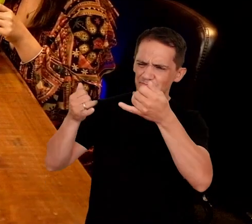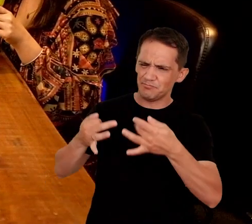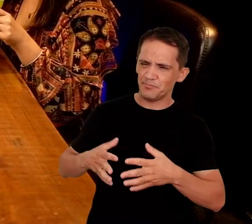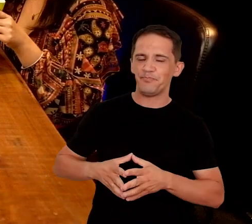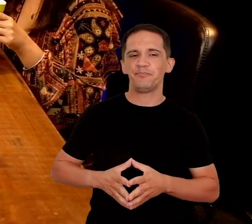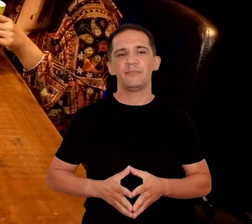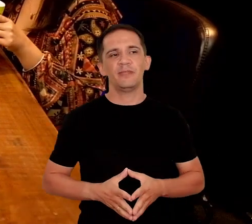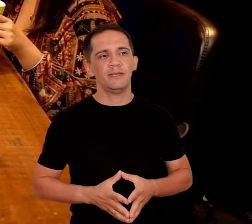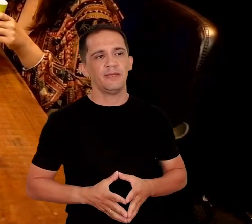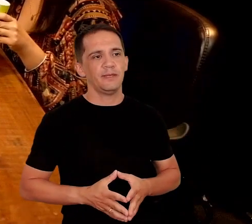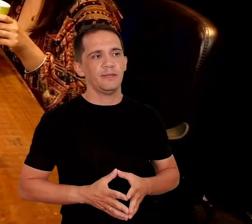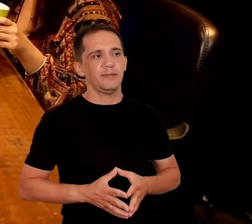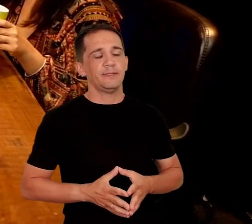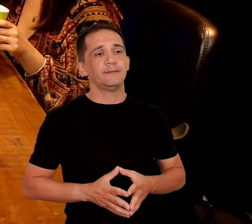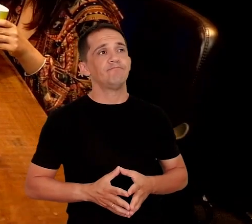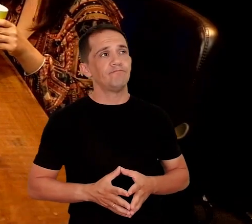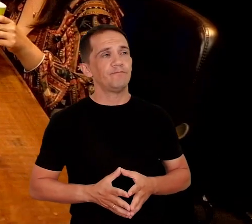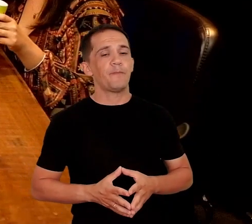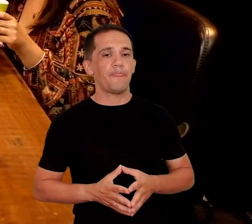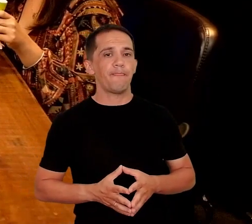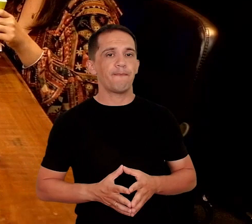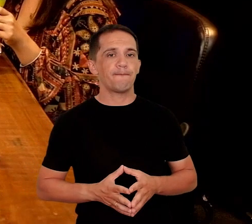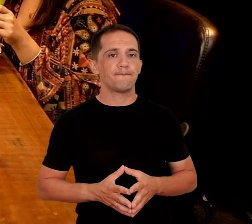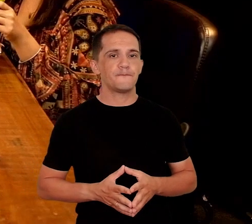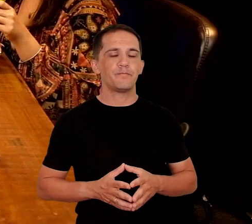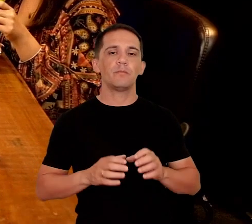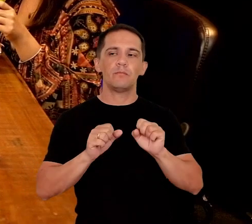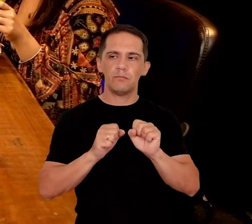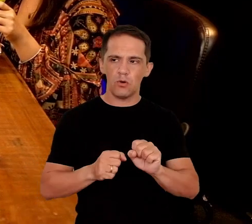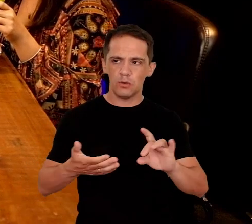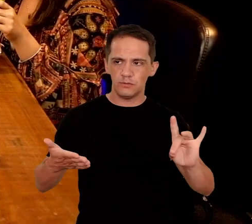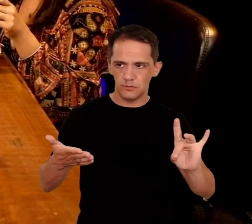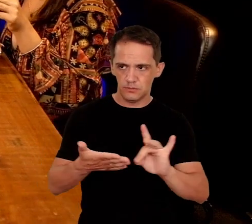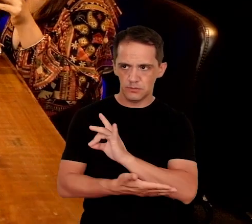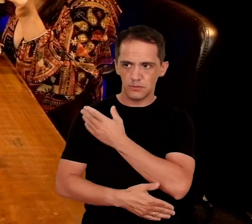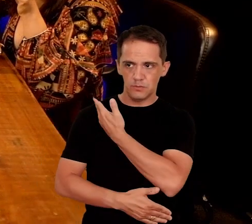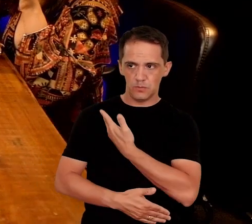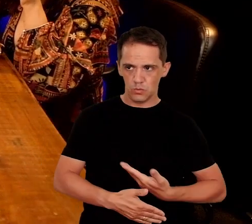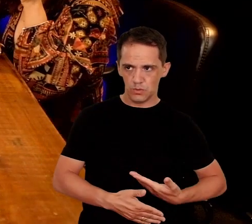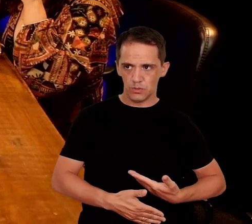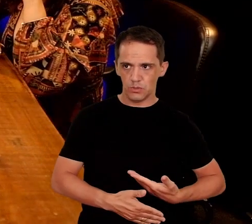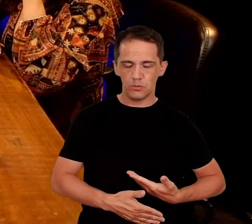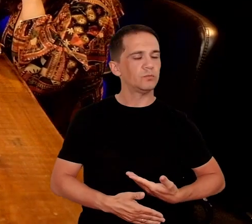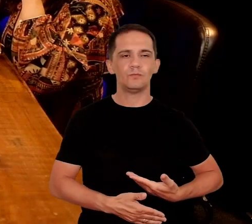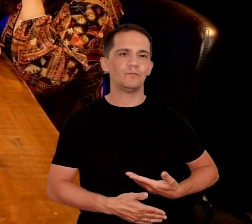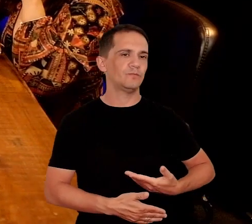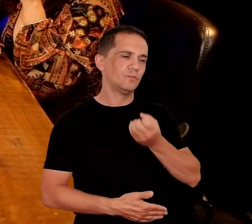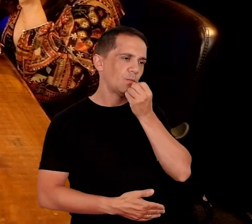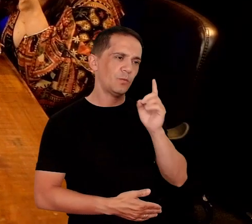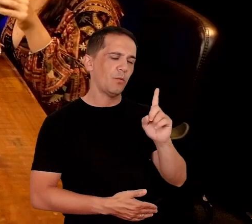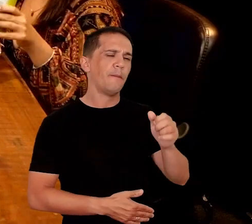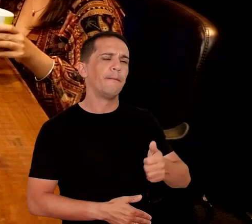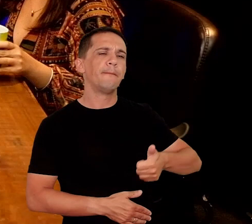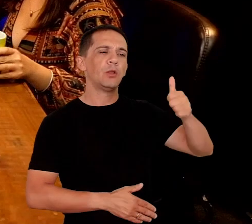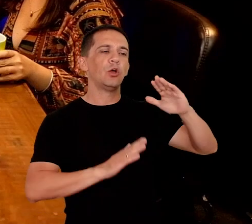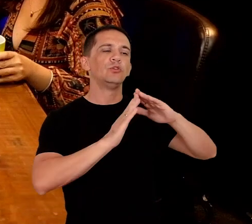assim. Né? Pode se Tem que matricular ser. numa escola pública Exato. normal. Não. Ah, Teria que ser uma escola especializada.